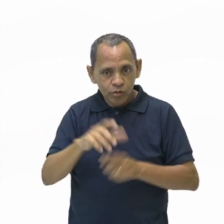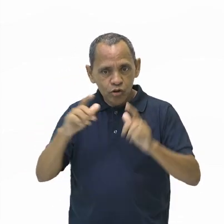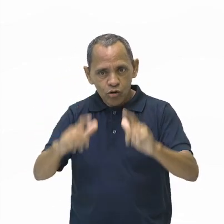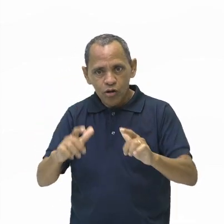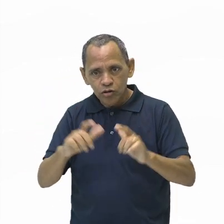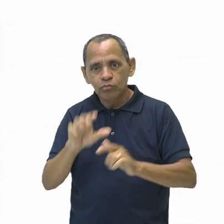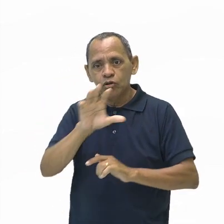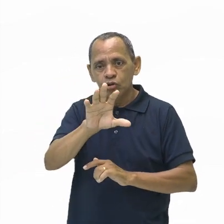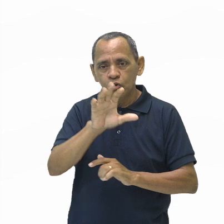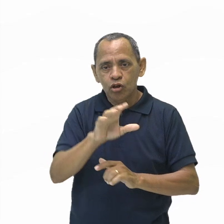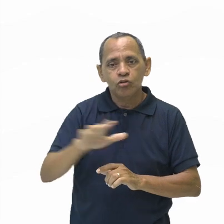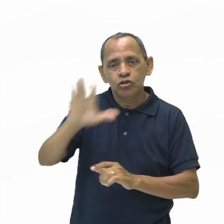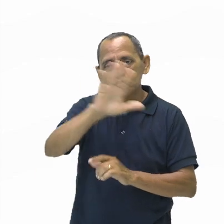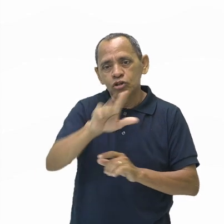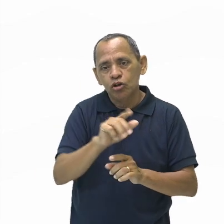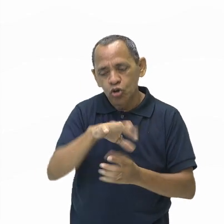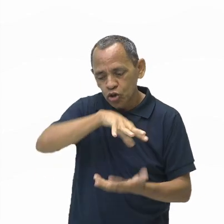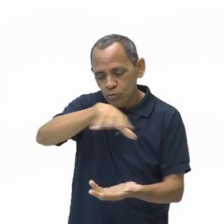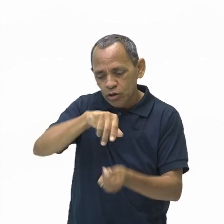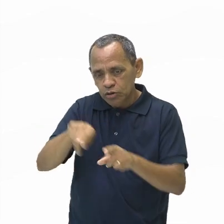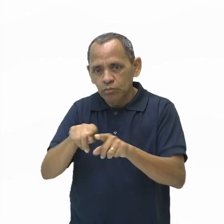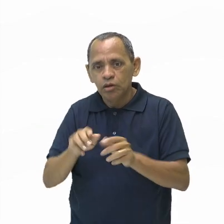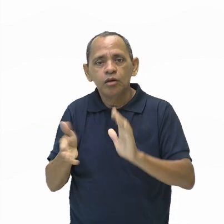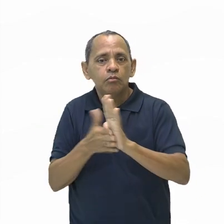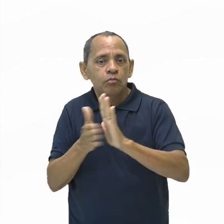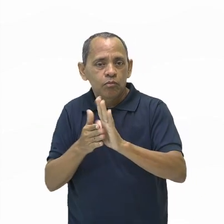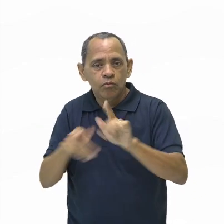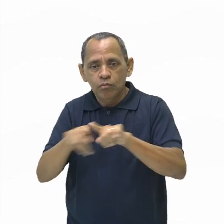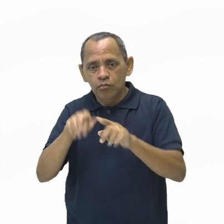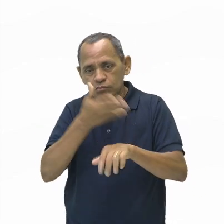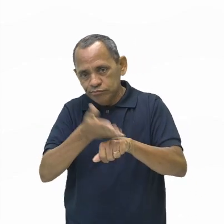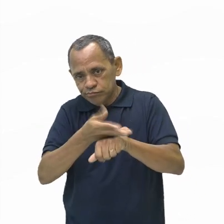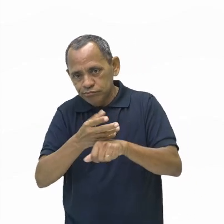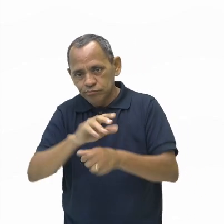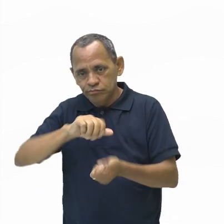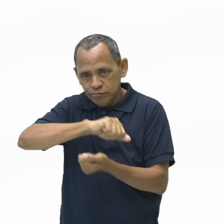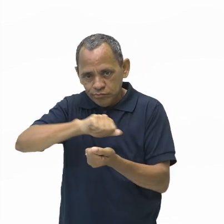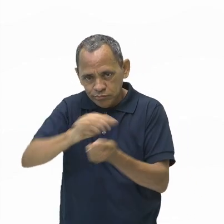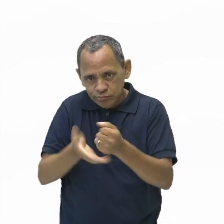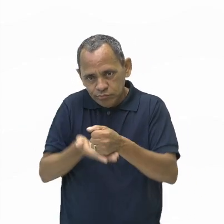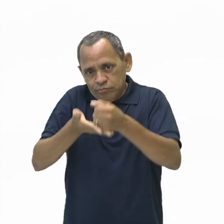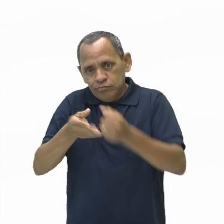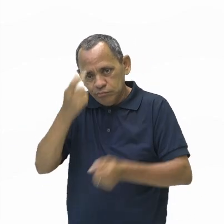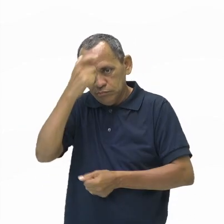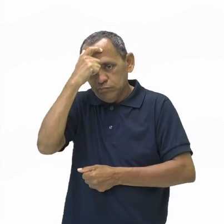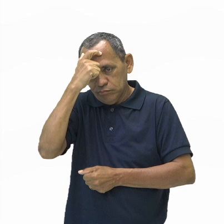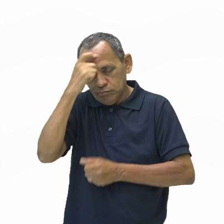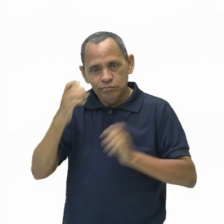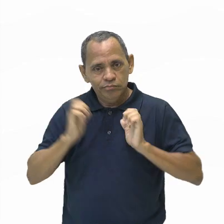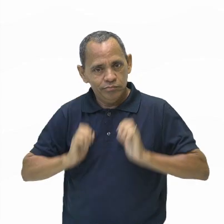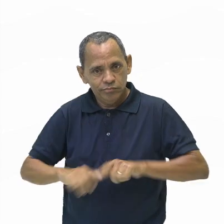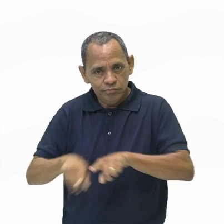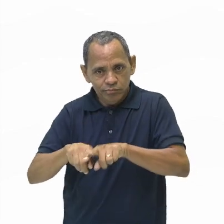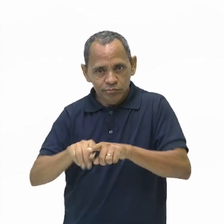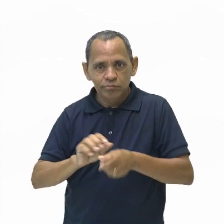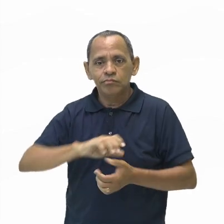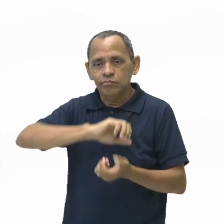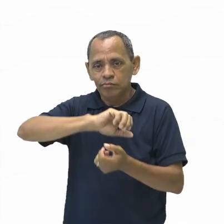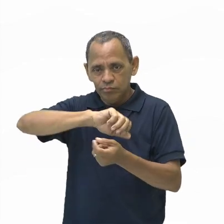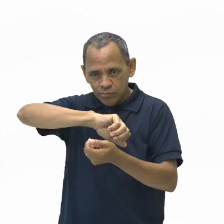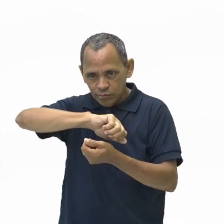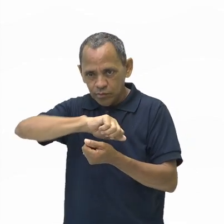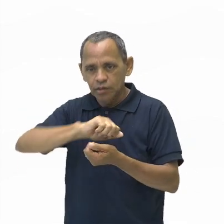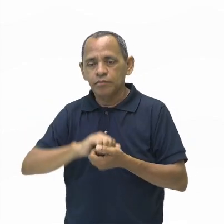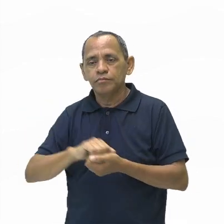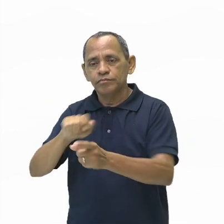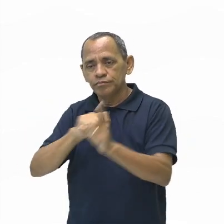e global. Proposição de práticas sustentáveis com consciência e ética socioambiental. E o